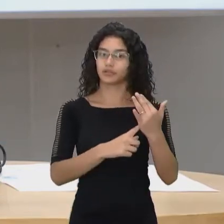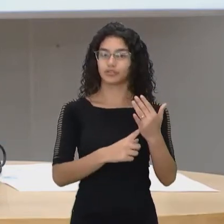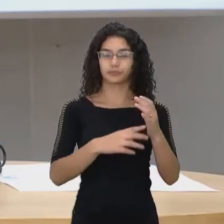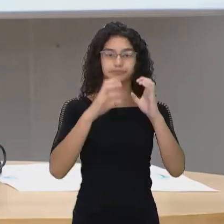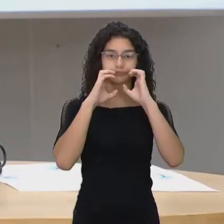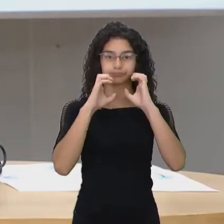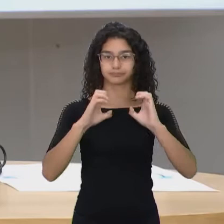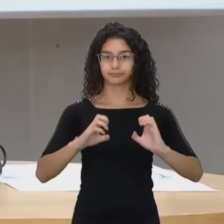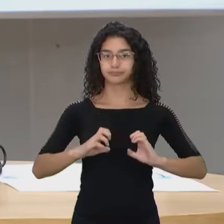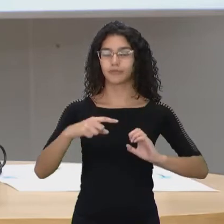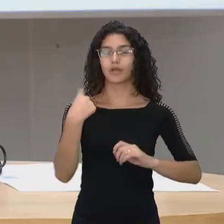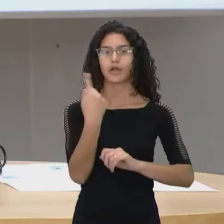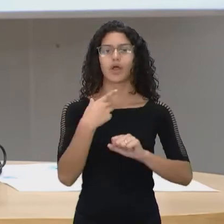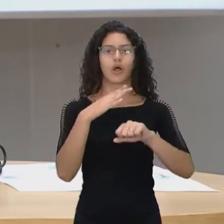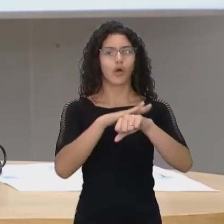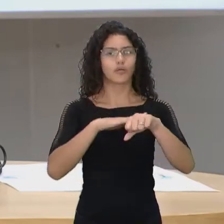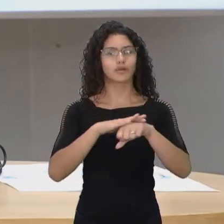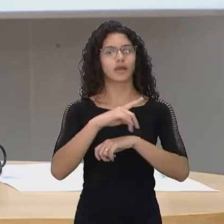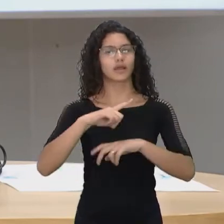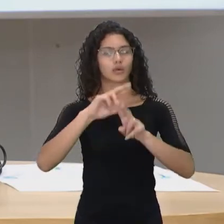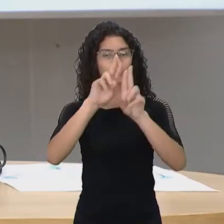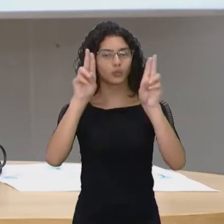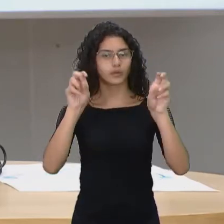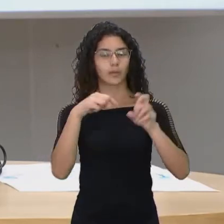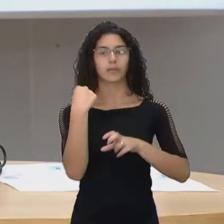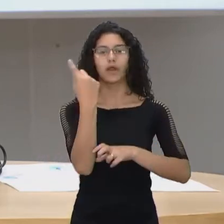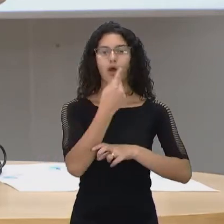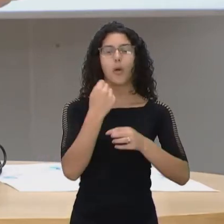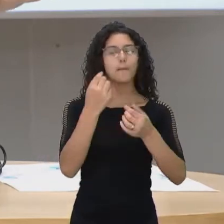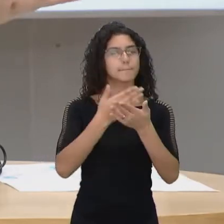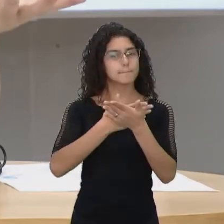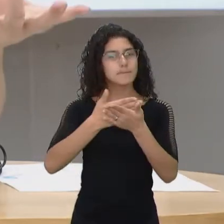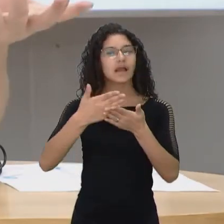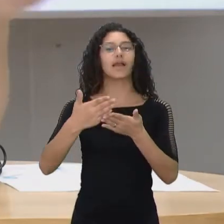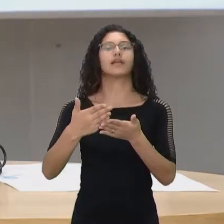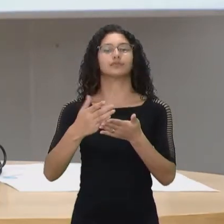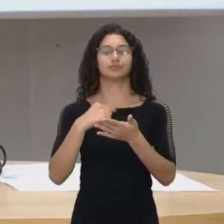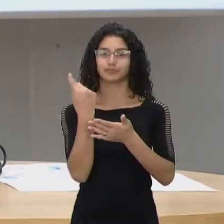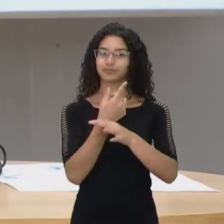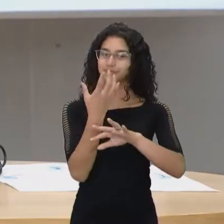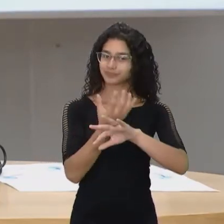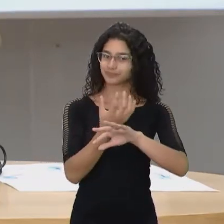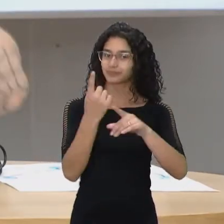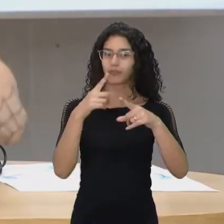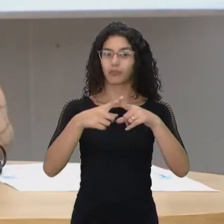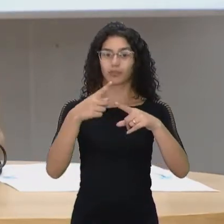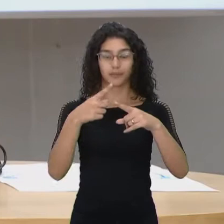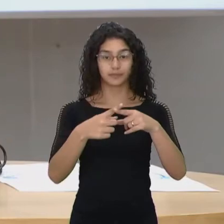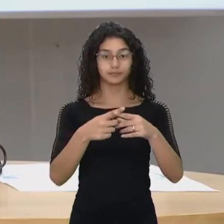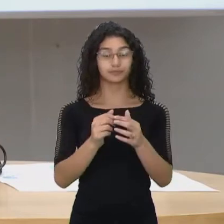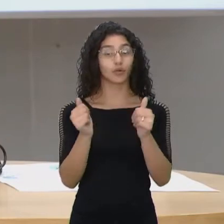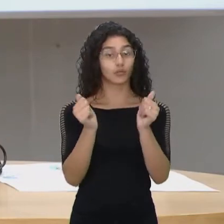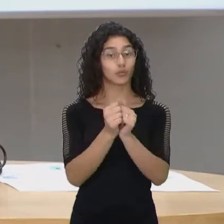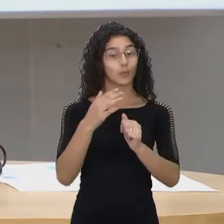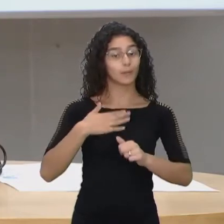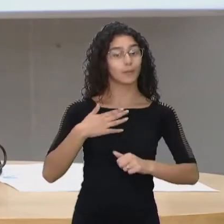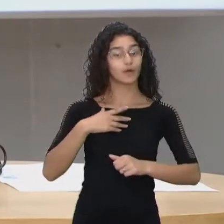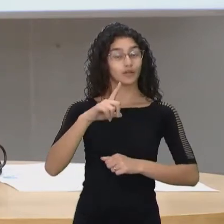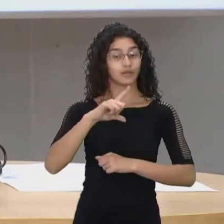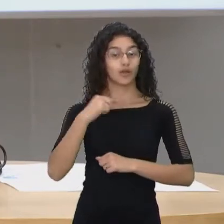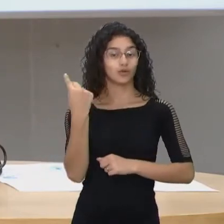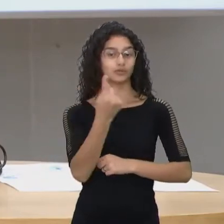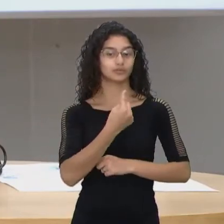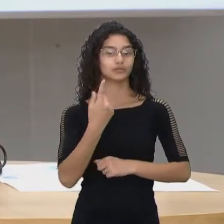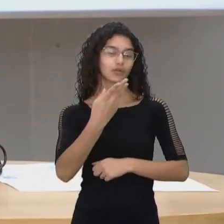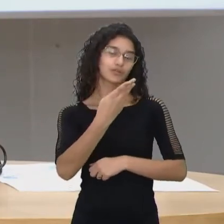Ética. A gente vai conversar sobre esse tema, a gente vai abrir com chave de ouro o nosso componente, porque aqui ao meu lado tem o nosso